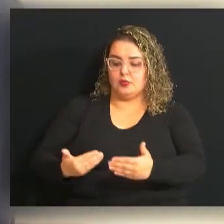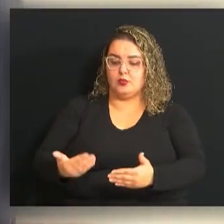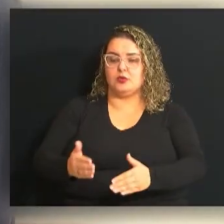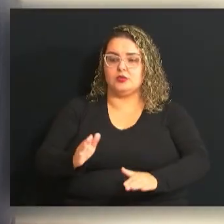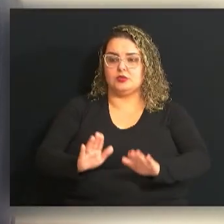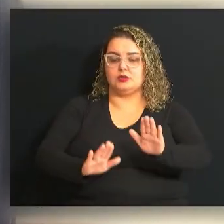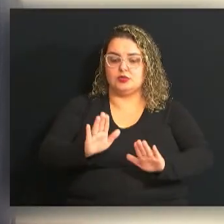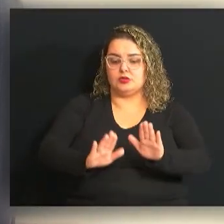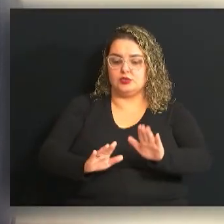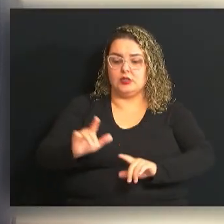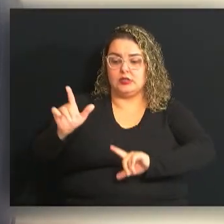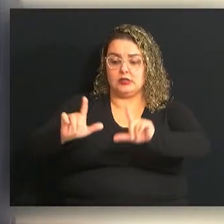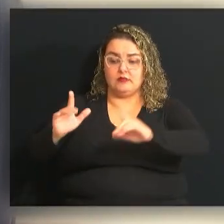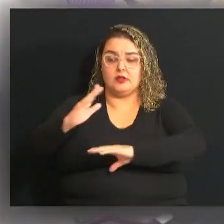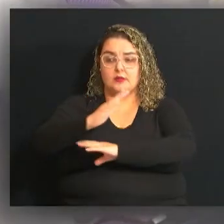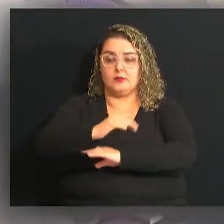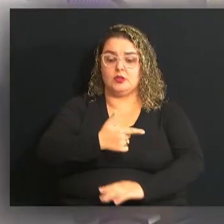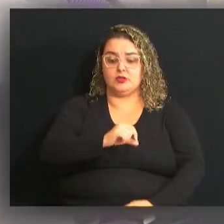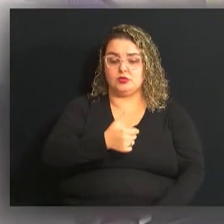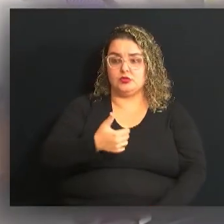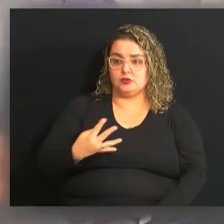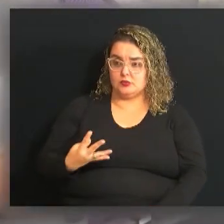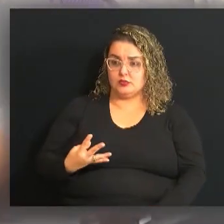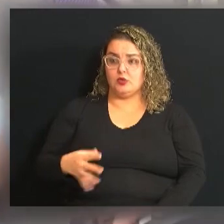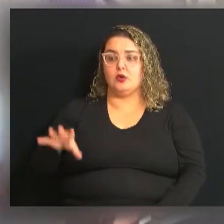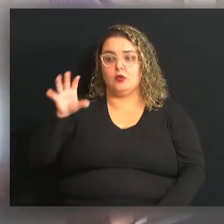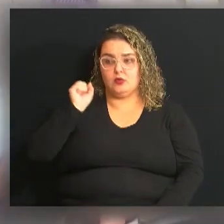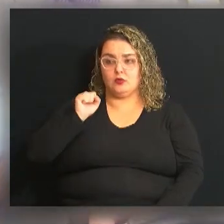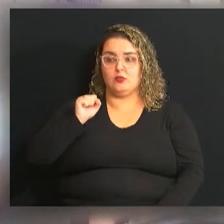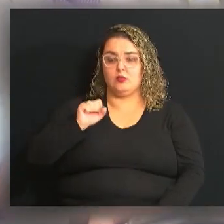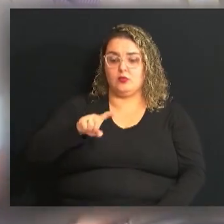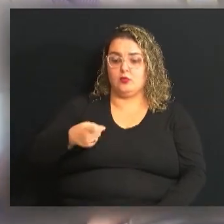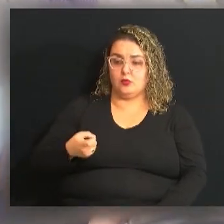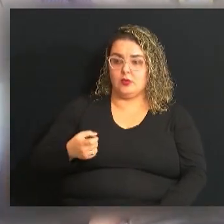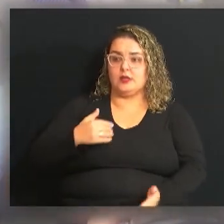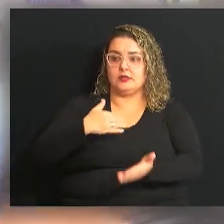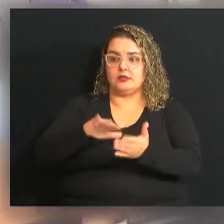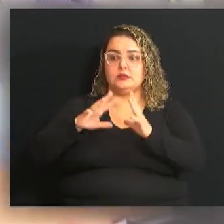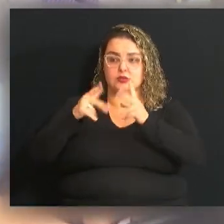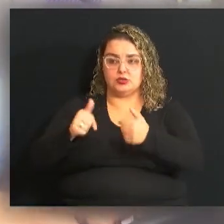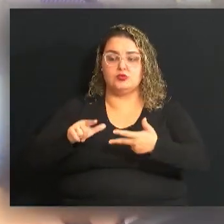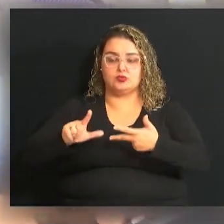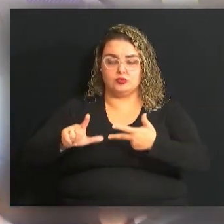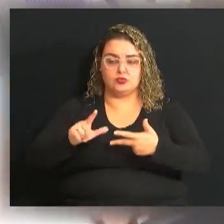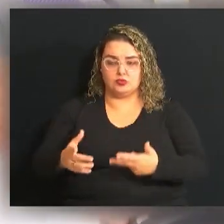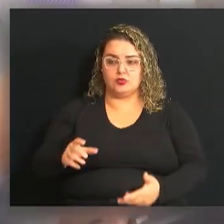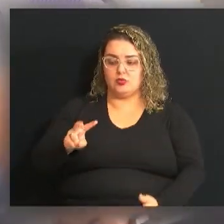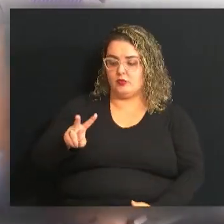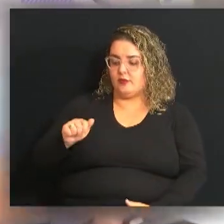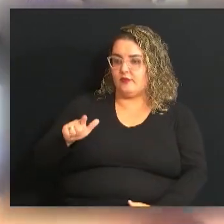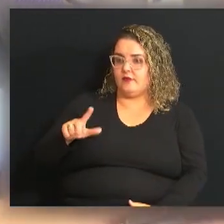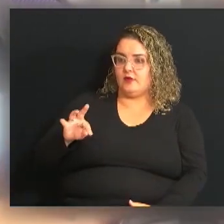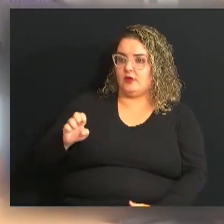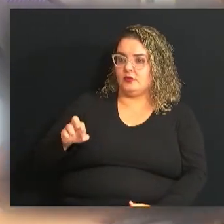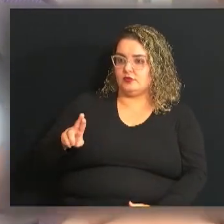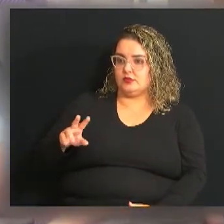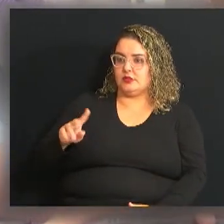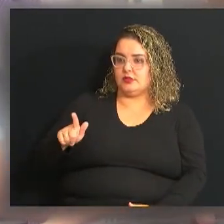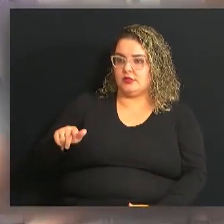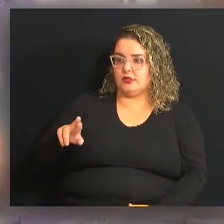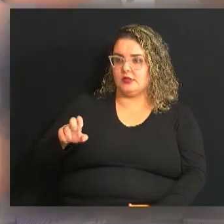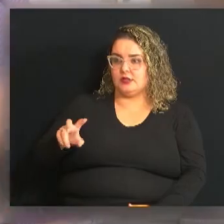comissão de criança e adolescente, da juventude, mas com outras comissões também, para que a gente consiga somar força e pensar conjuntamente como que a